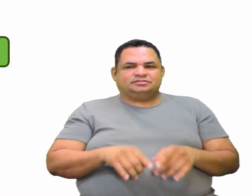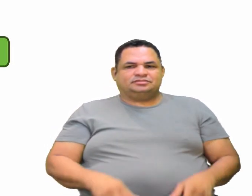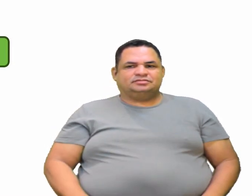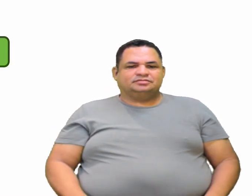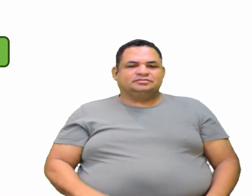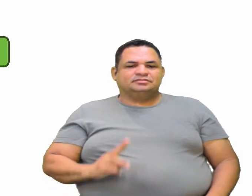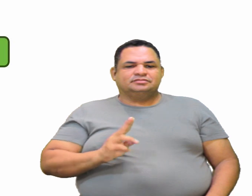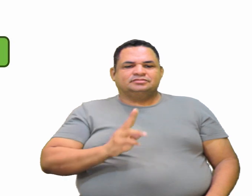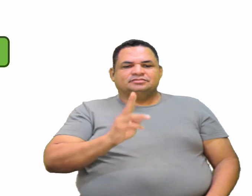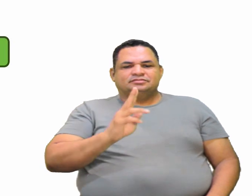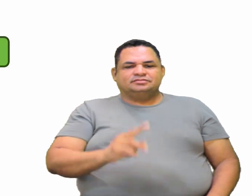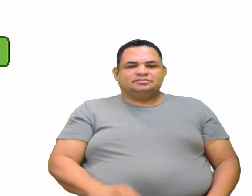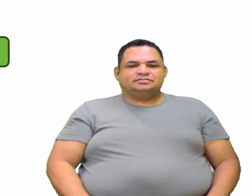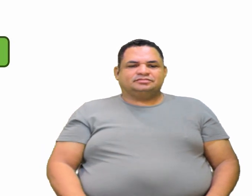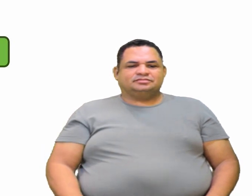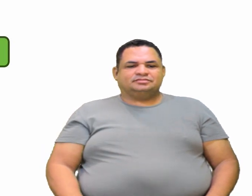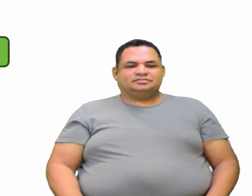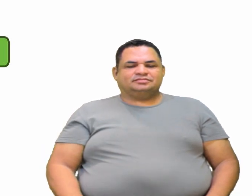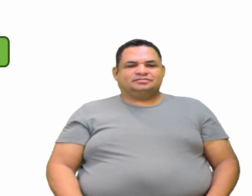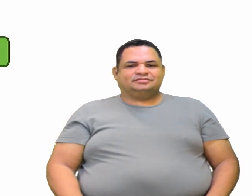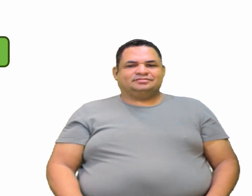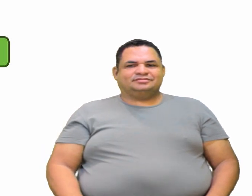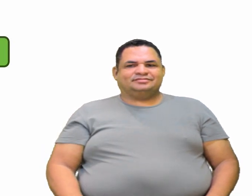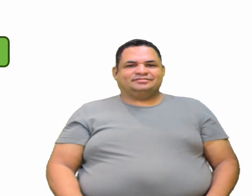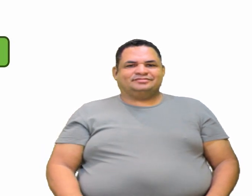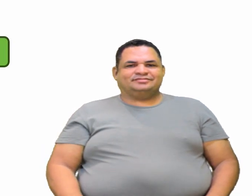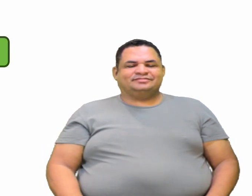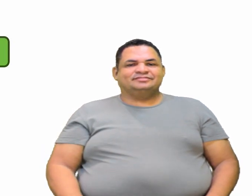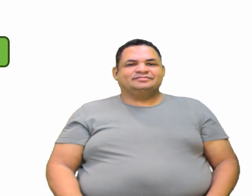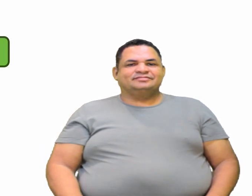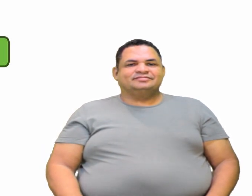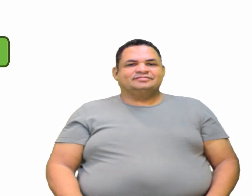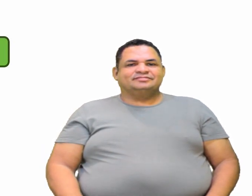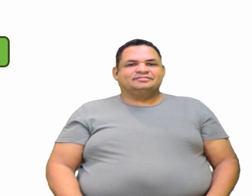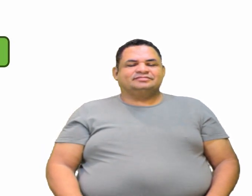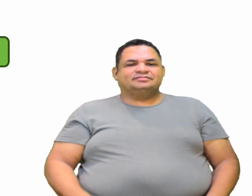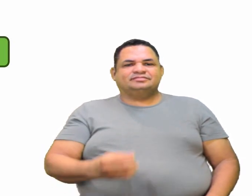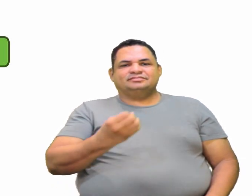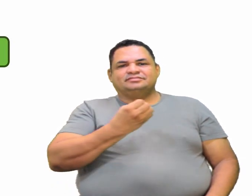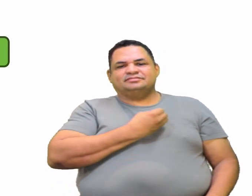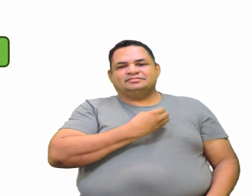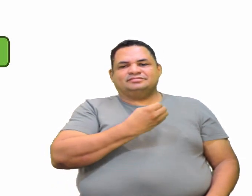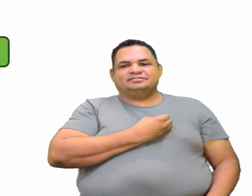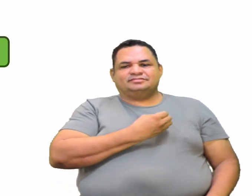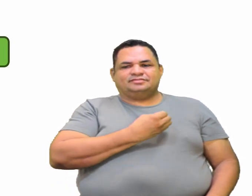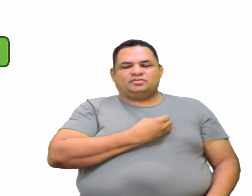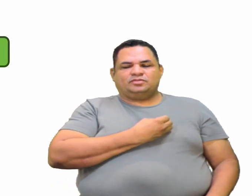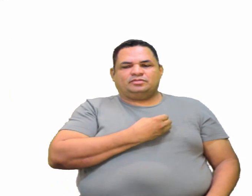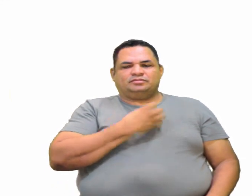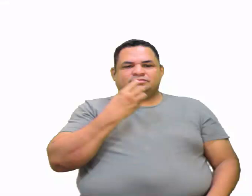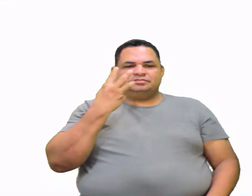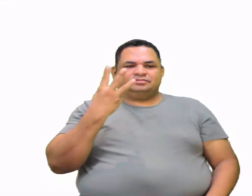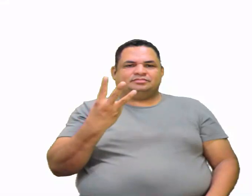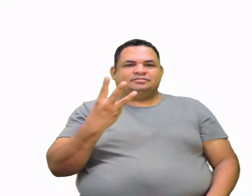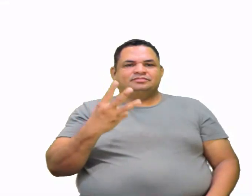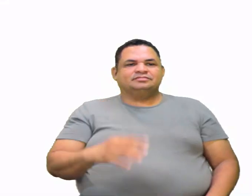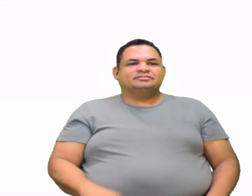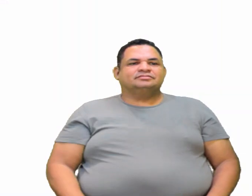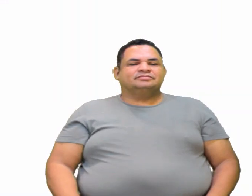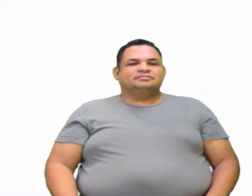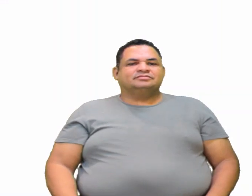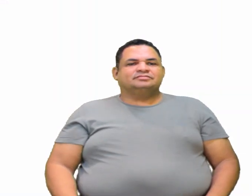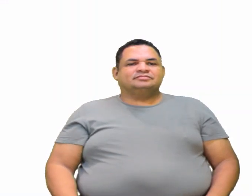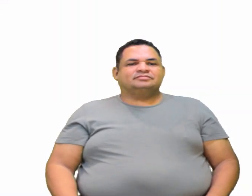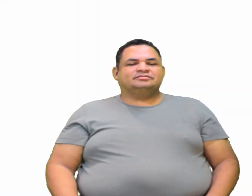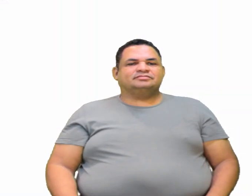vamos conceituar, vamos continuar aí. Alternativa questão 3. Olha, já ia dar a resposta da questão 3 sem nem ter